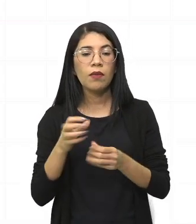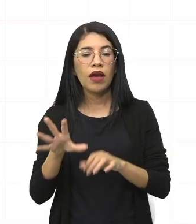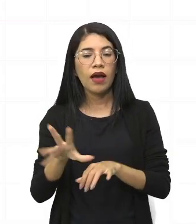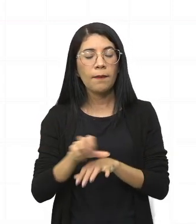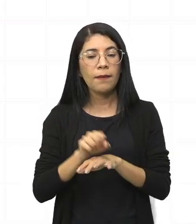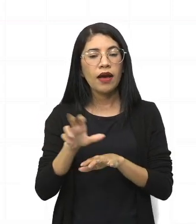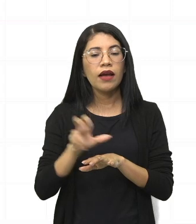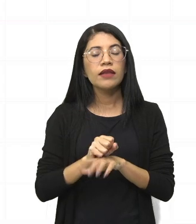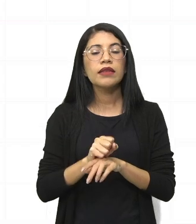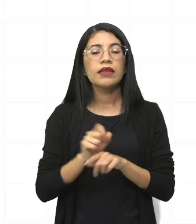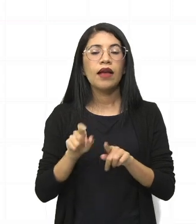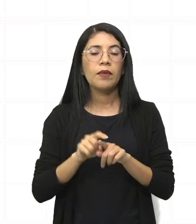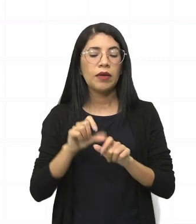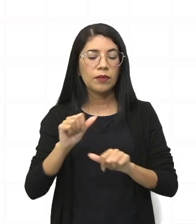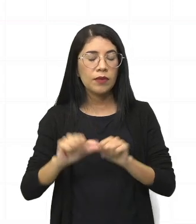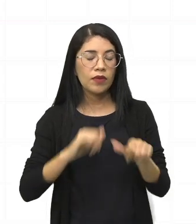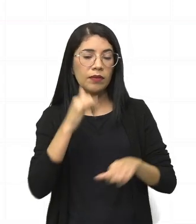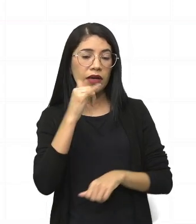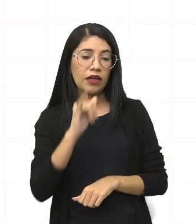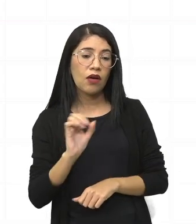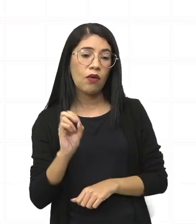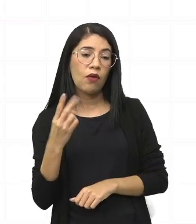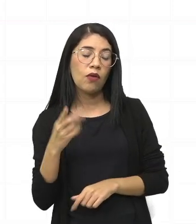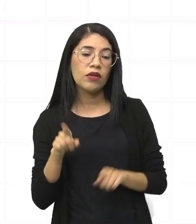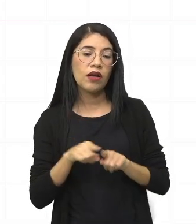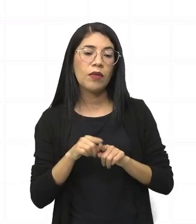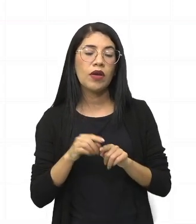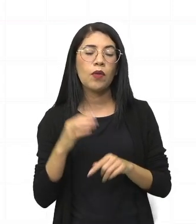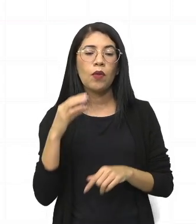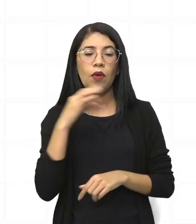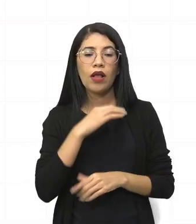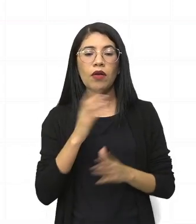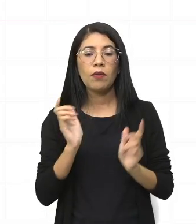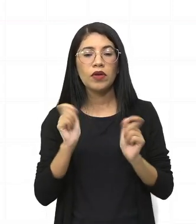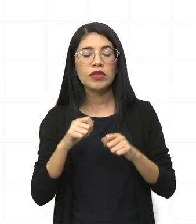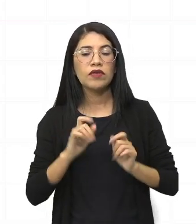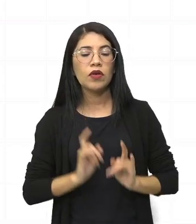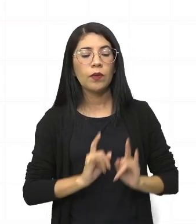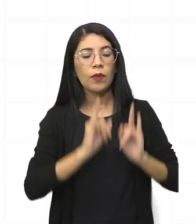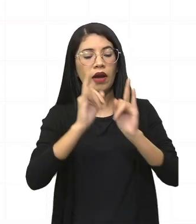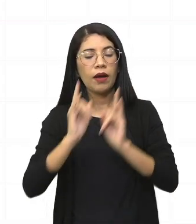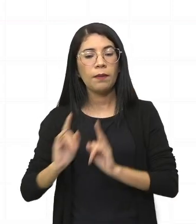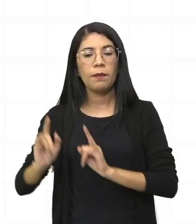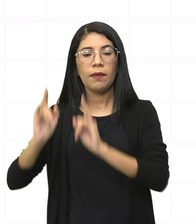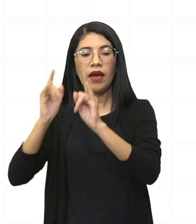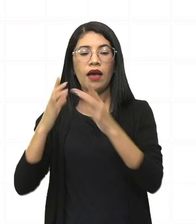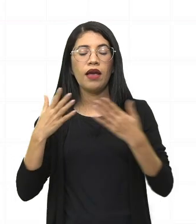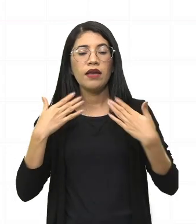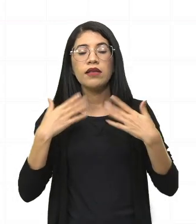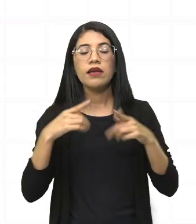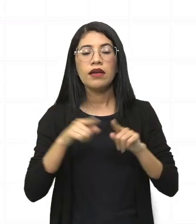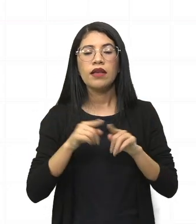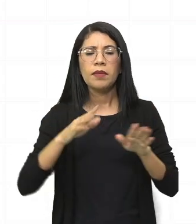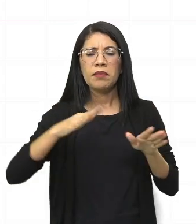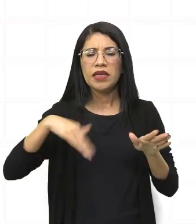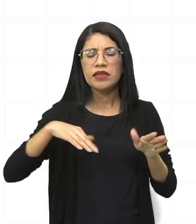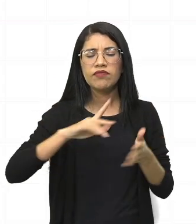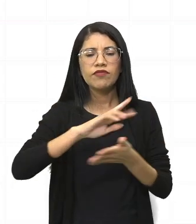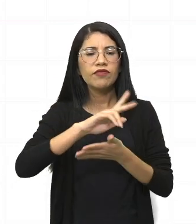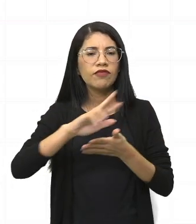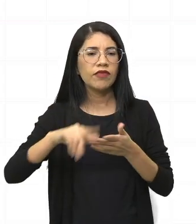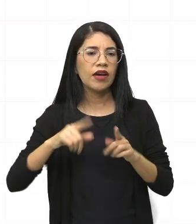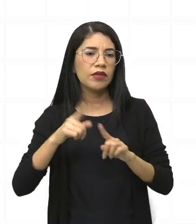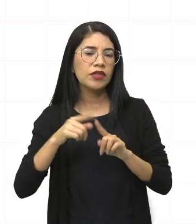capturada e convertida em eletricidade ou em calor útil para o aquecimento de edifícios, de estufas, de piscinas e